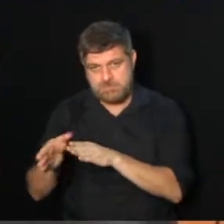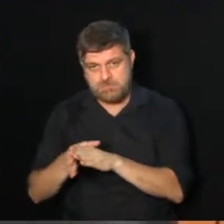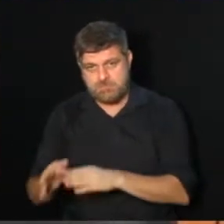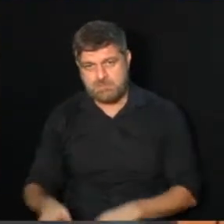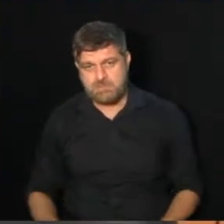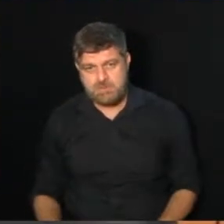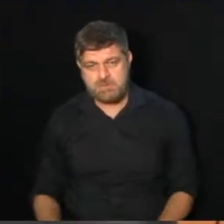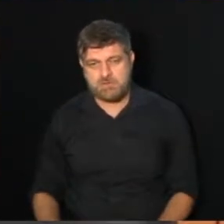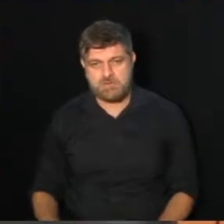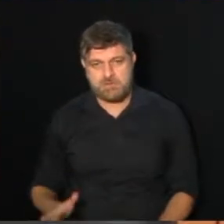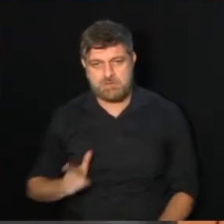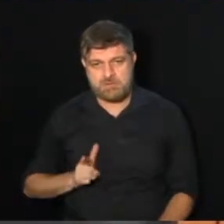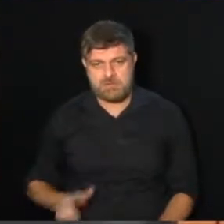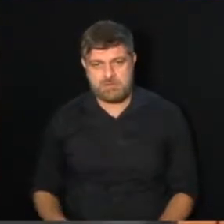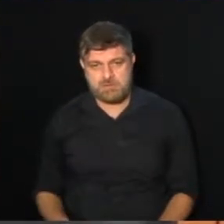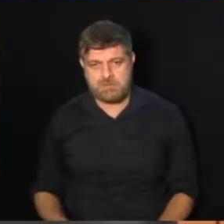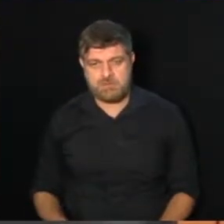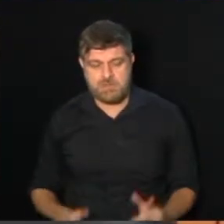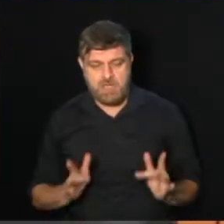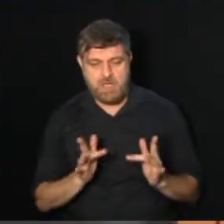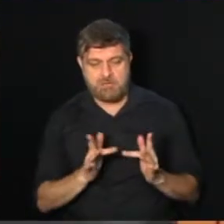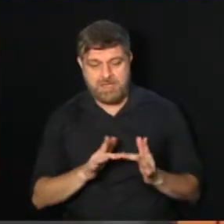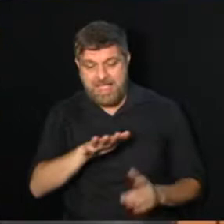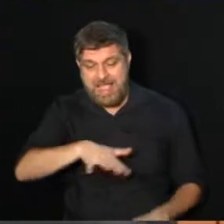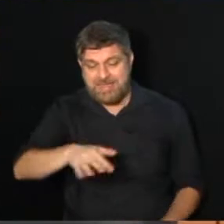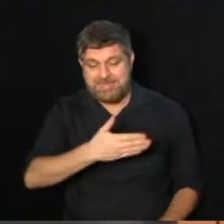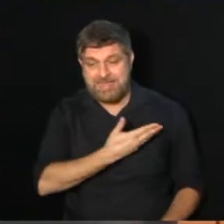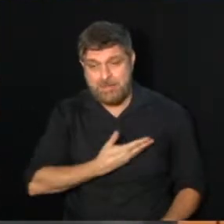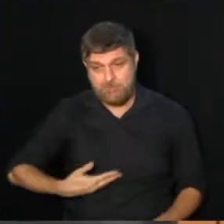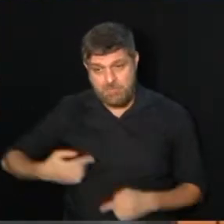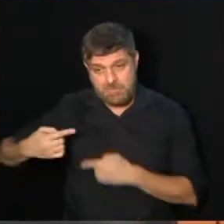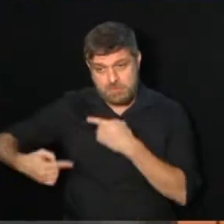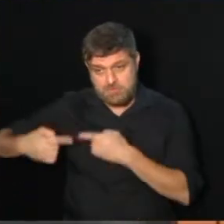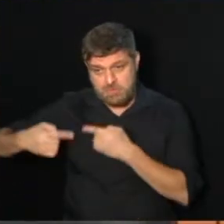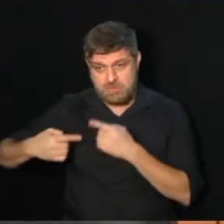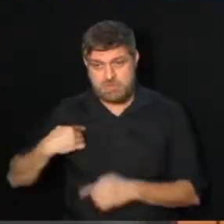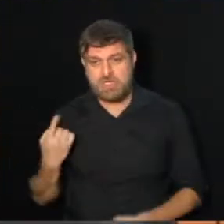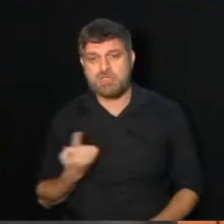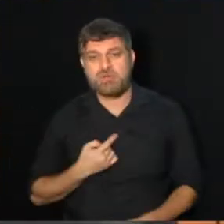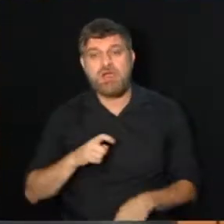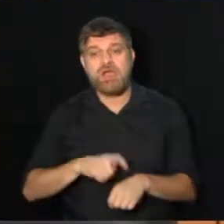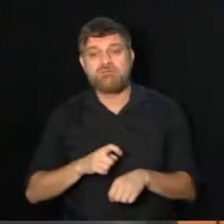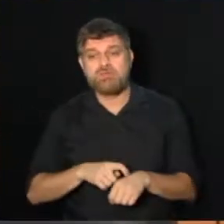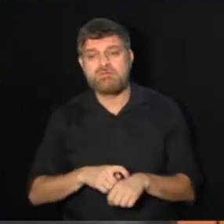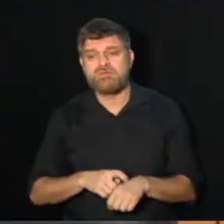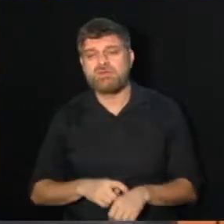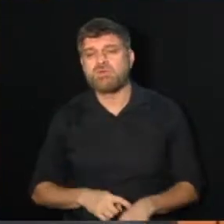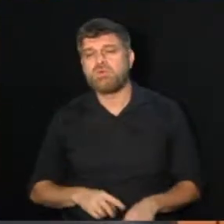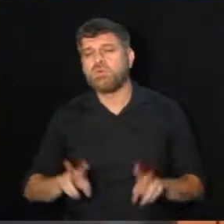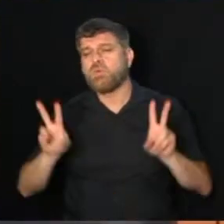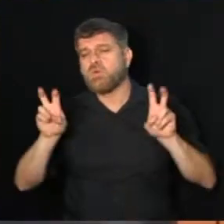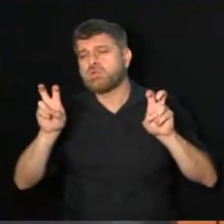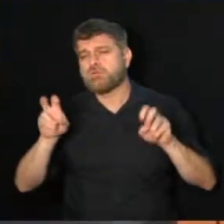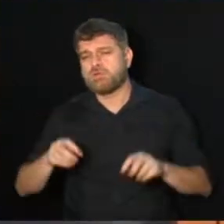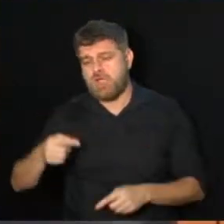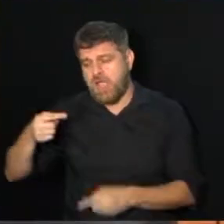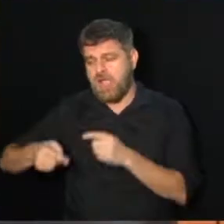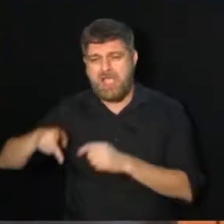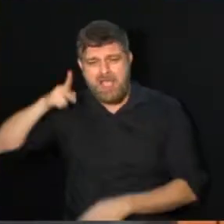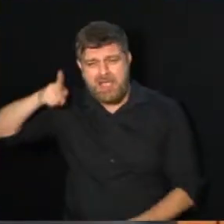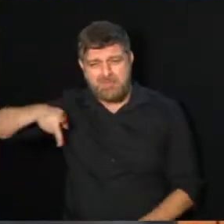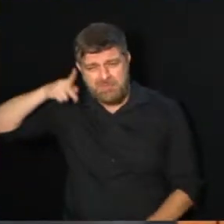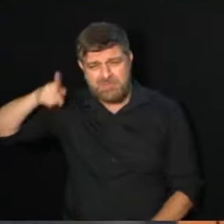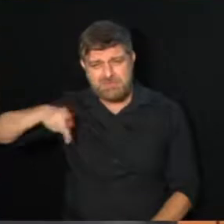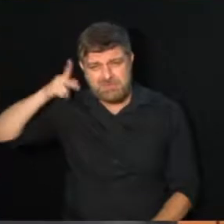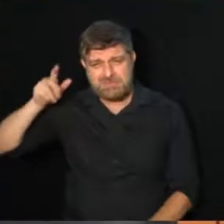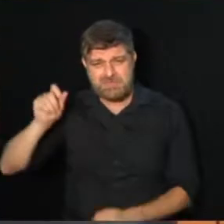o condutor da convivência na política pública. Nós vivemos tempos em que a política ela exercitou